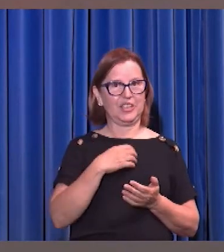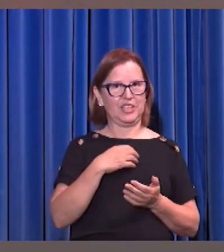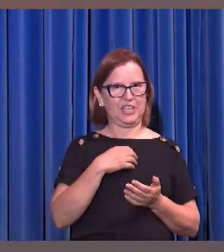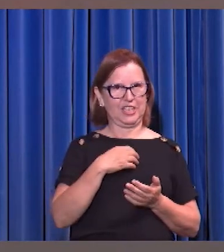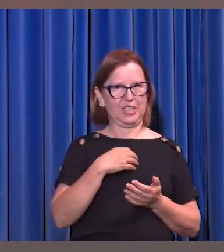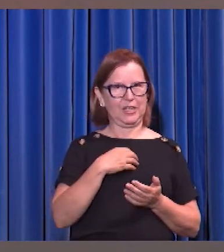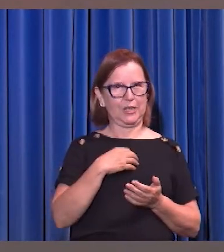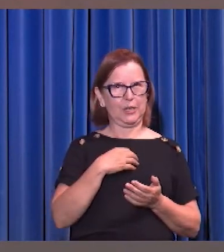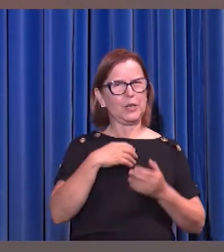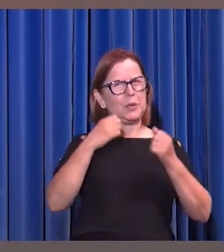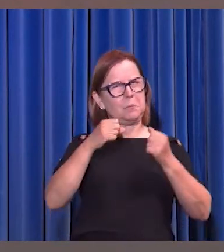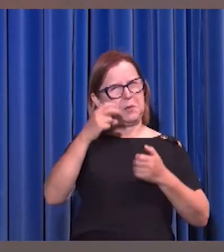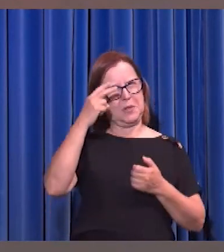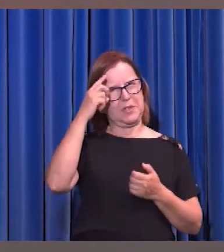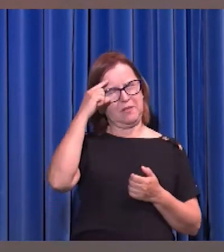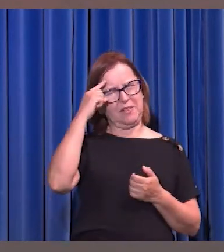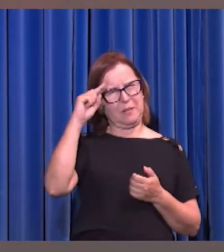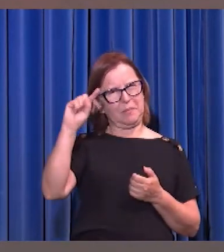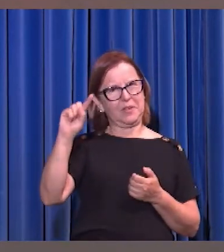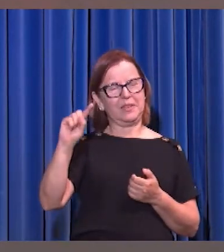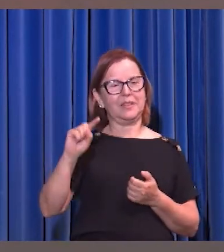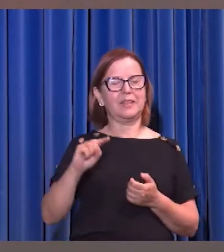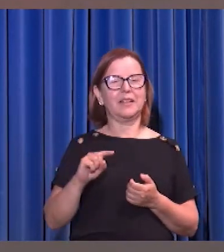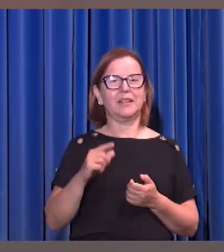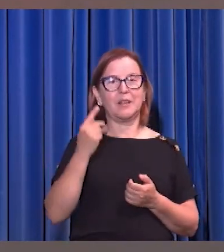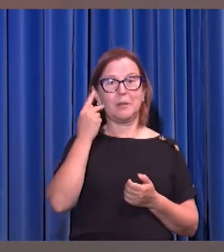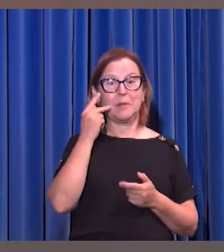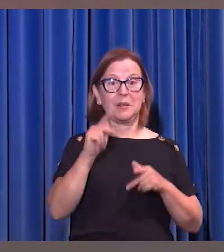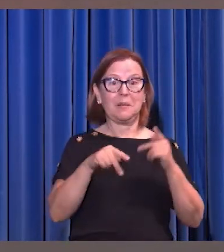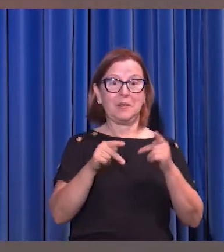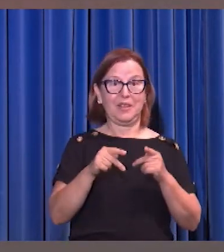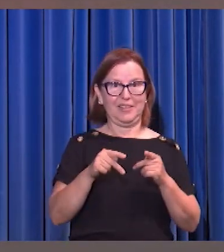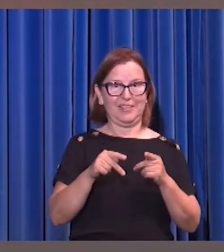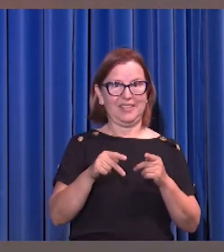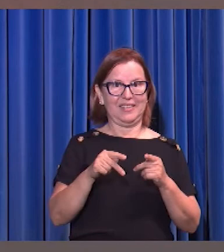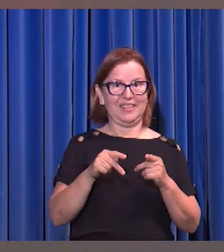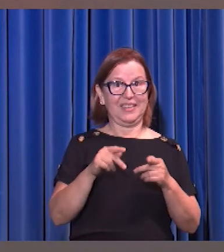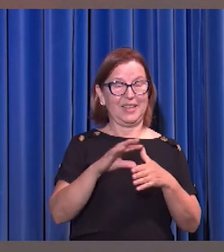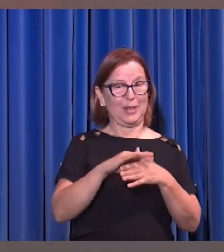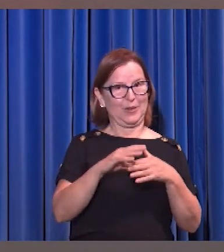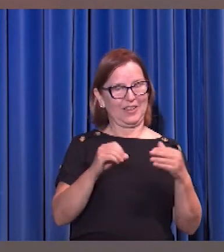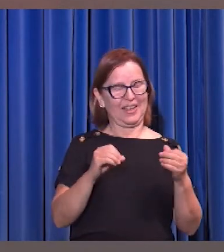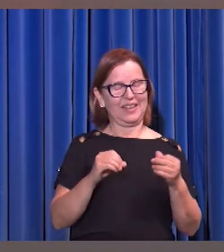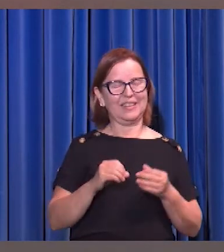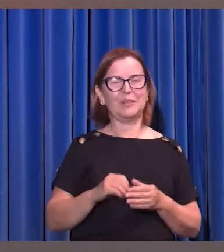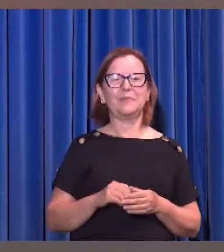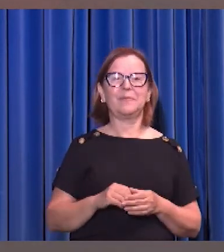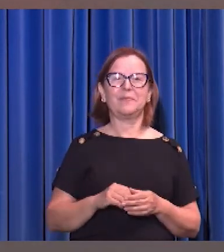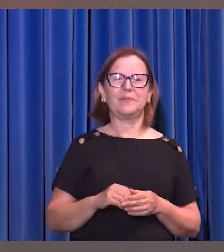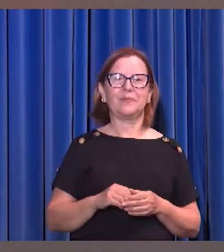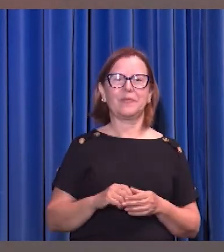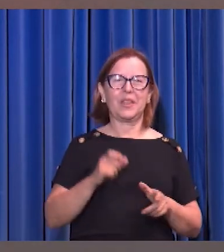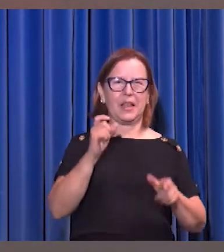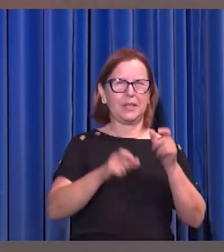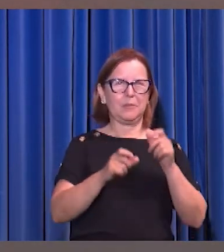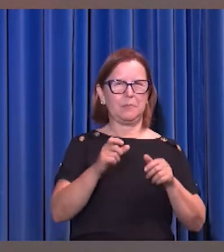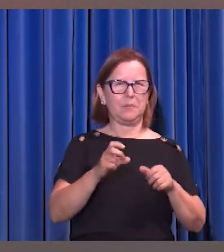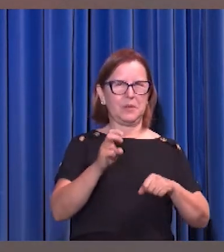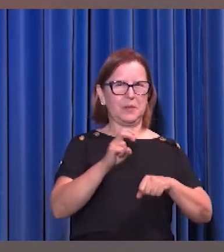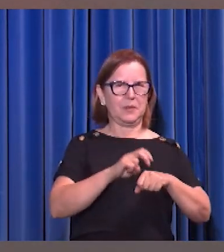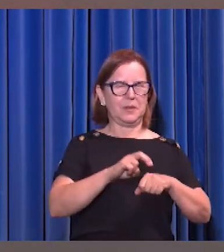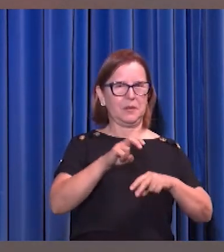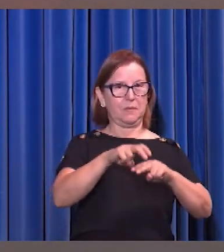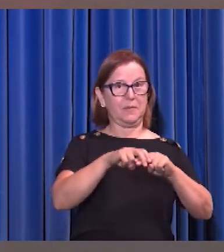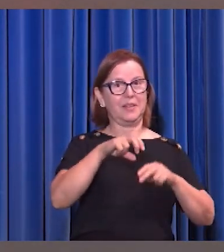aqui imaginar para que as pessoas pudessem ser curadas. Aquelas pessoas que foram mordidas pelas